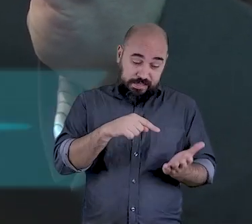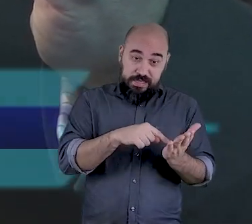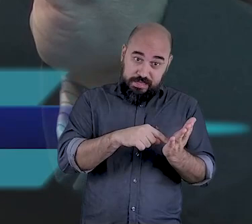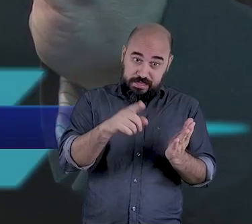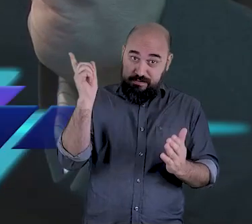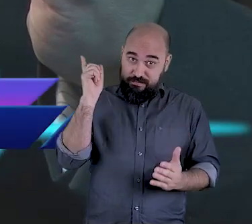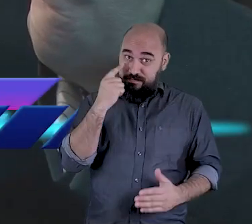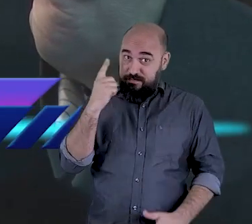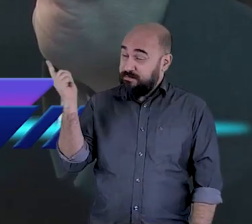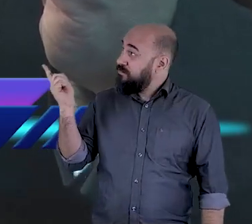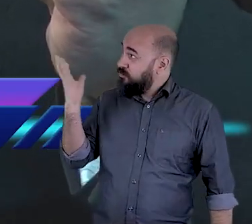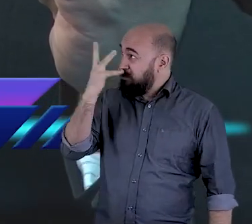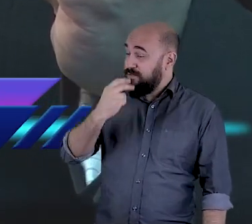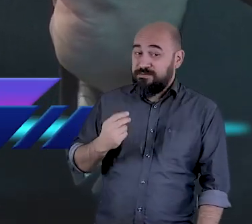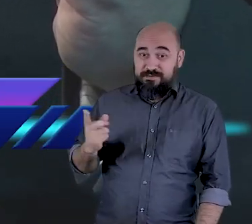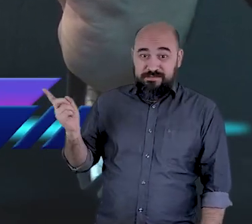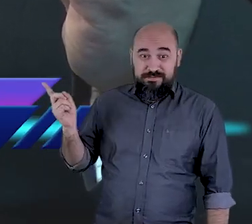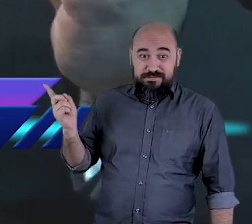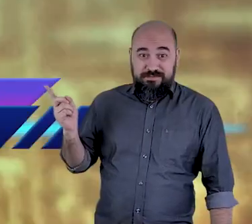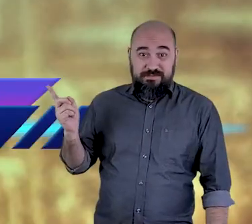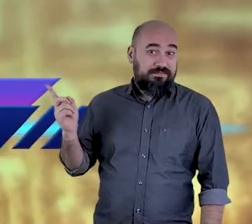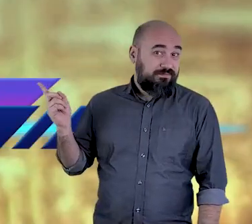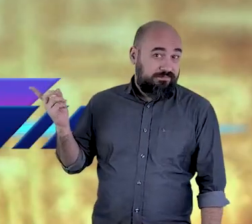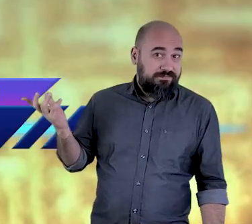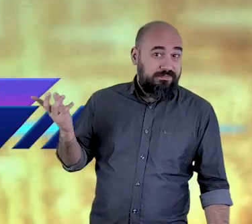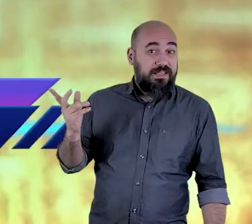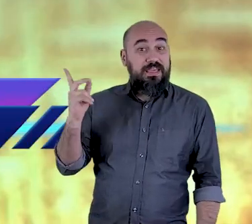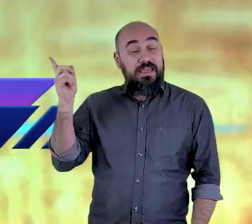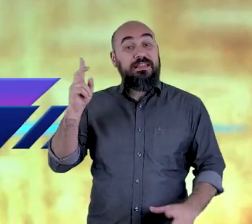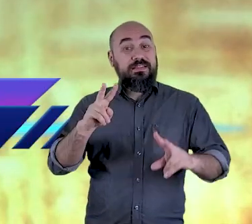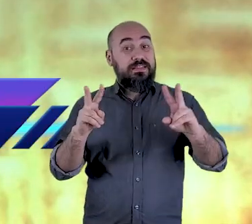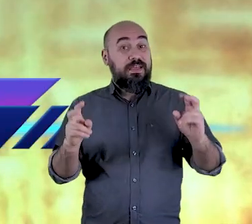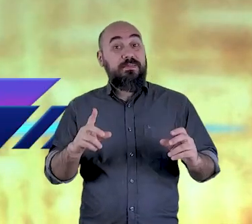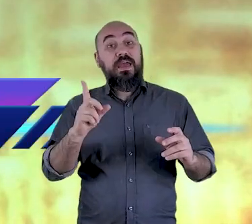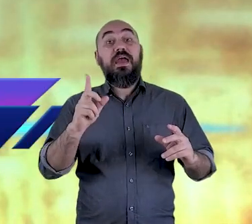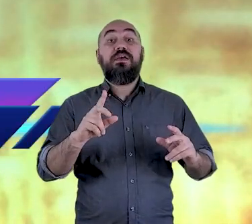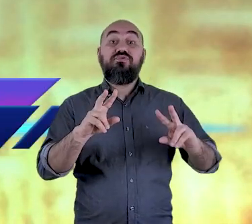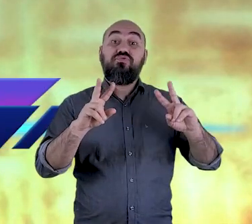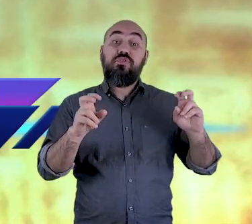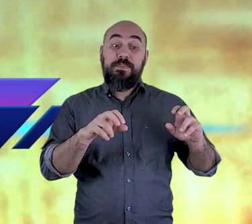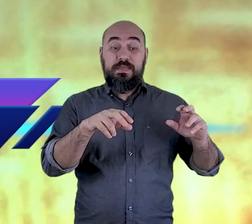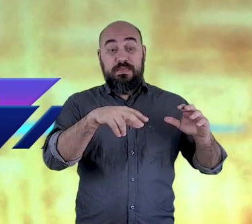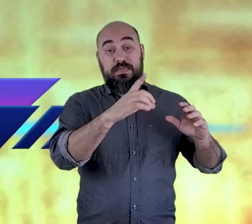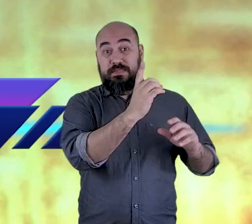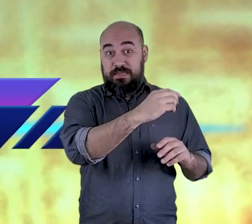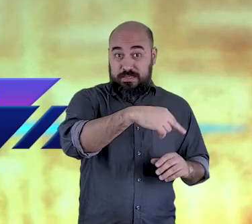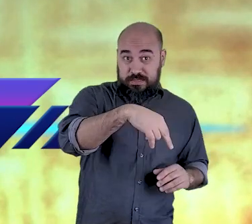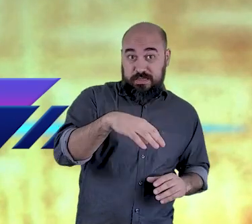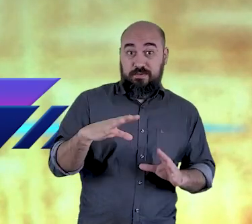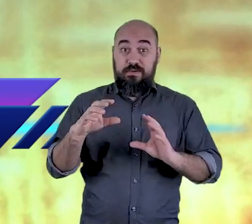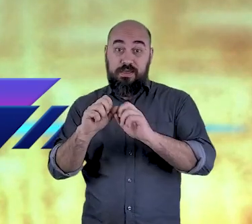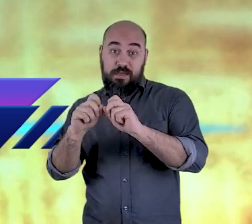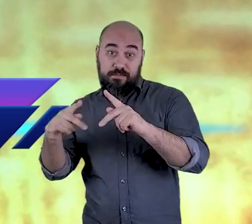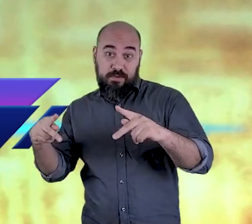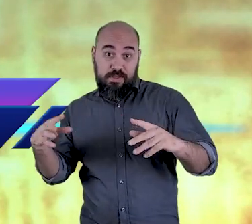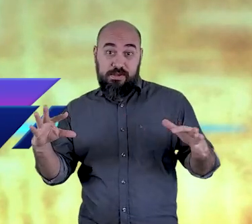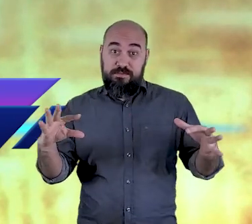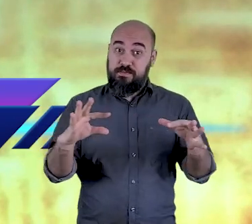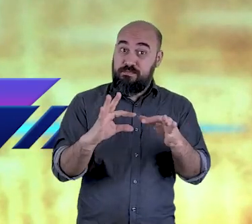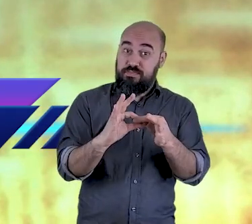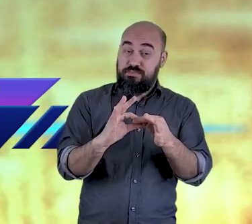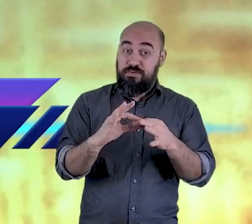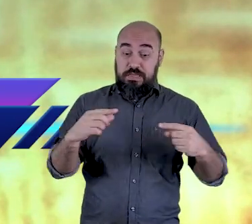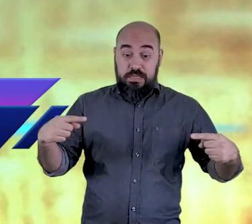ele trata sobre Daniel e Apocalipse então por isso já seria algo muito especial porque ele faz uma relação